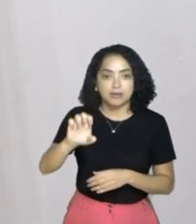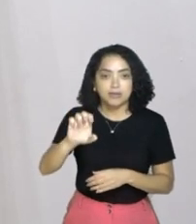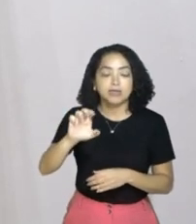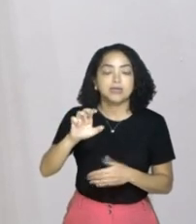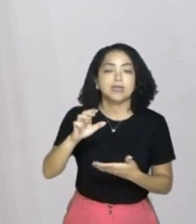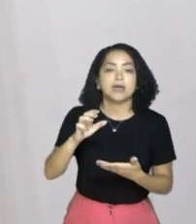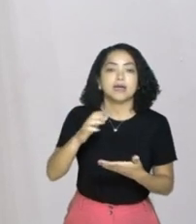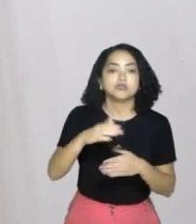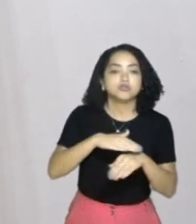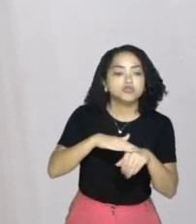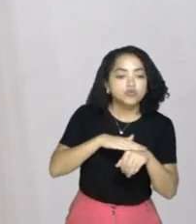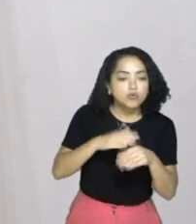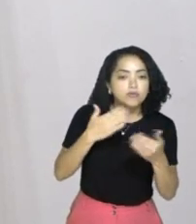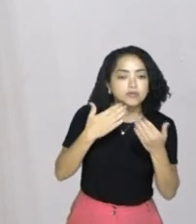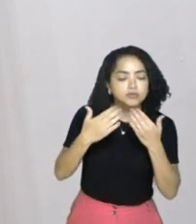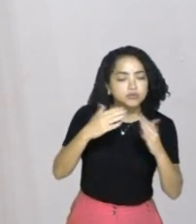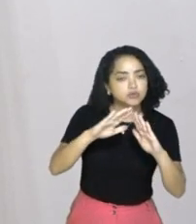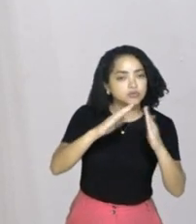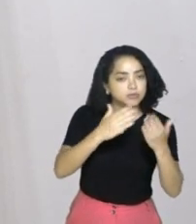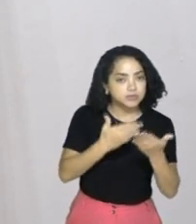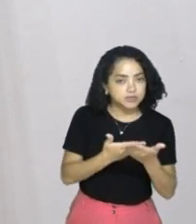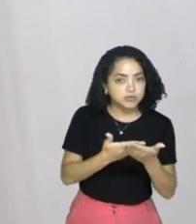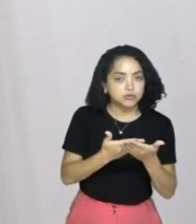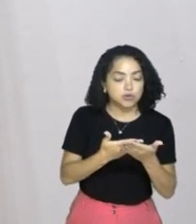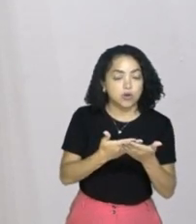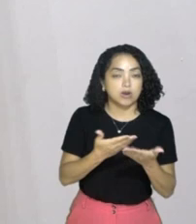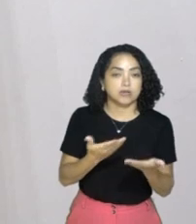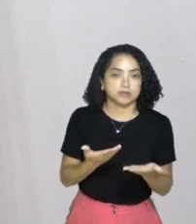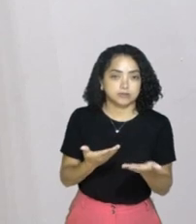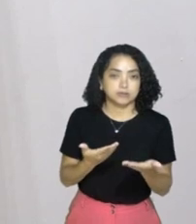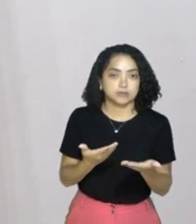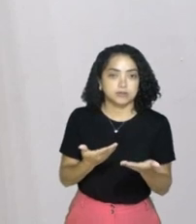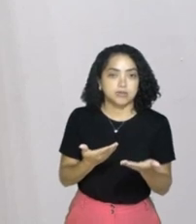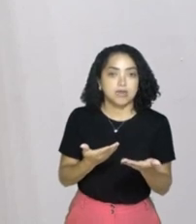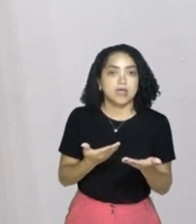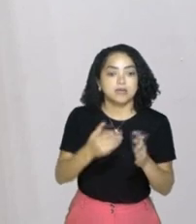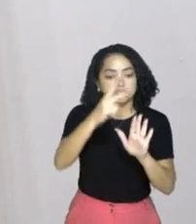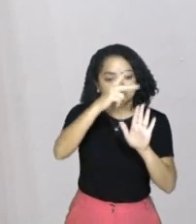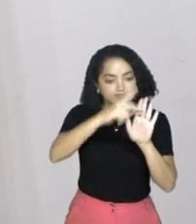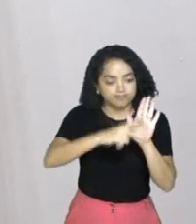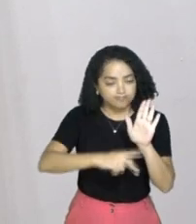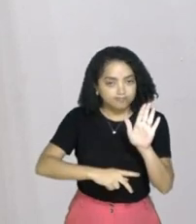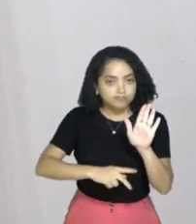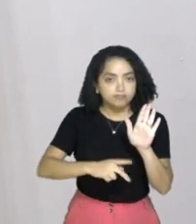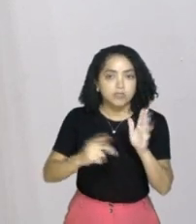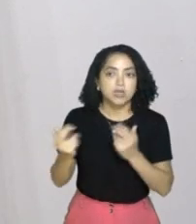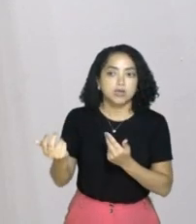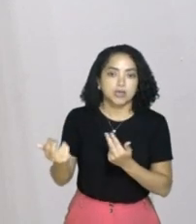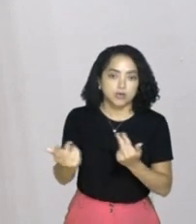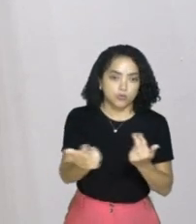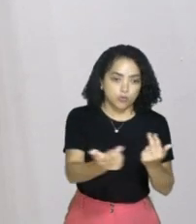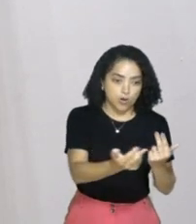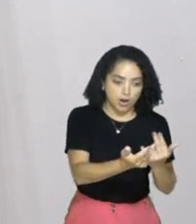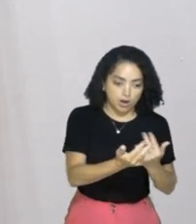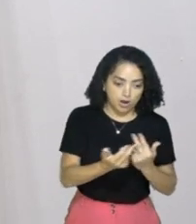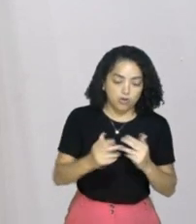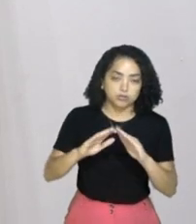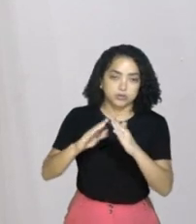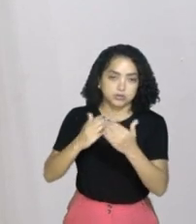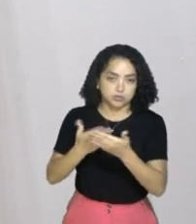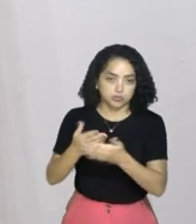as escolas militares elas seguem o mesmo programa de todas as outras escolas da rede